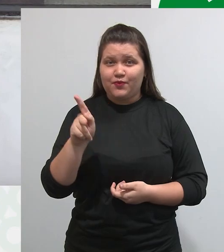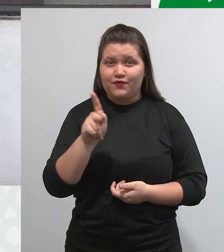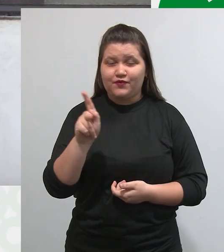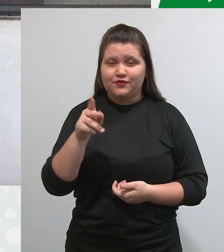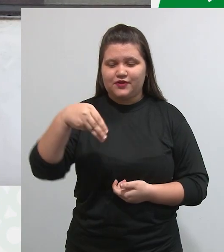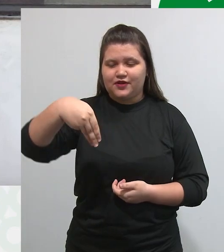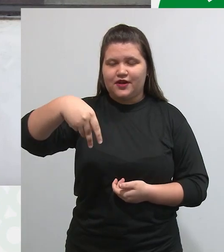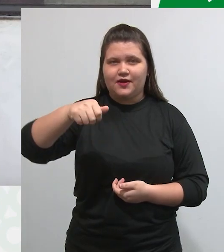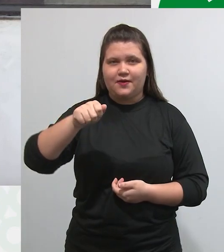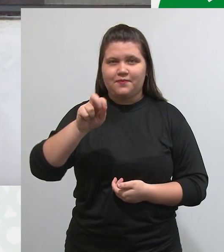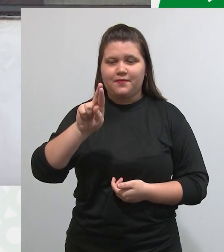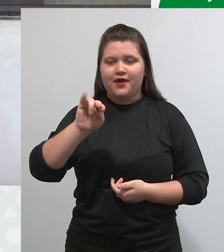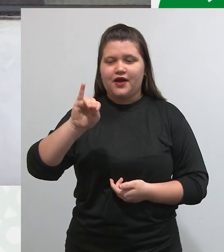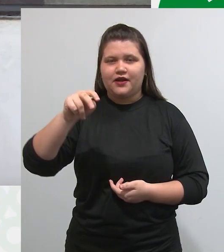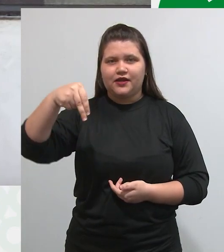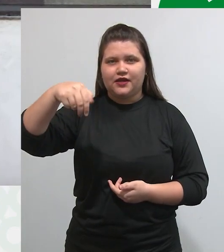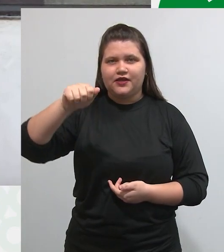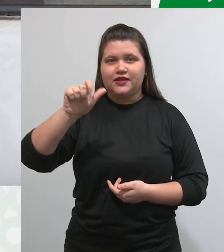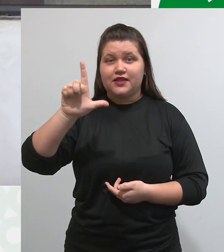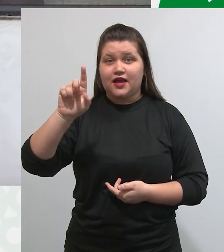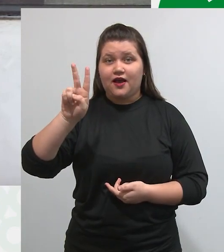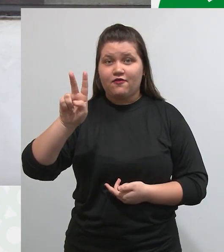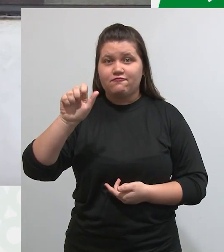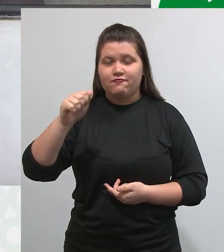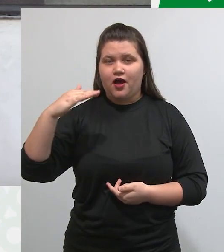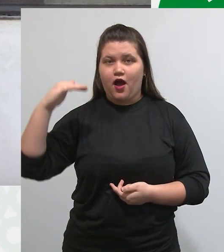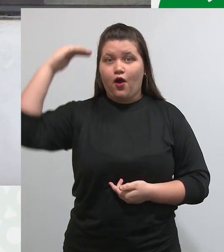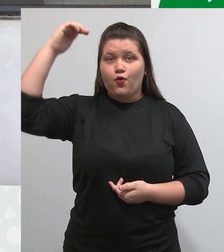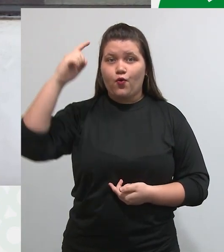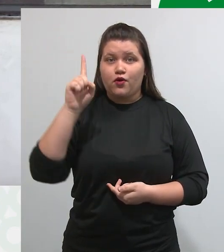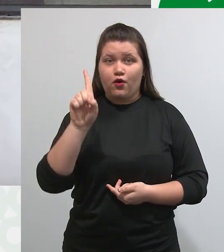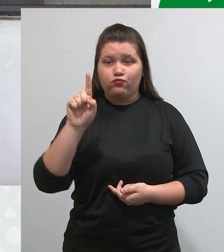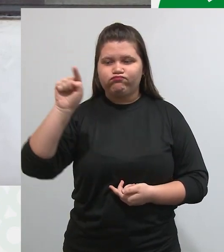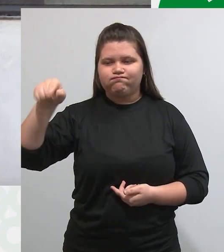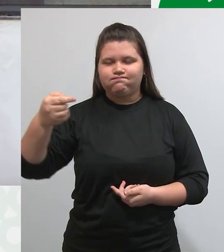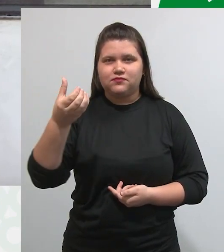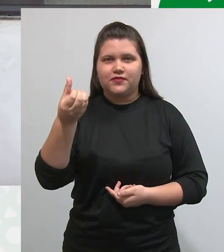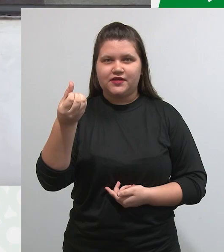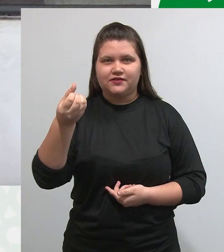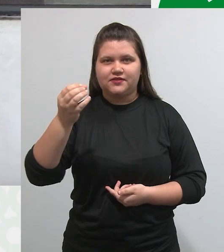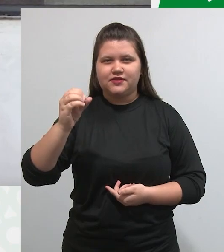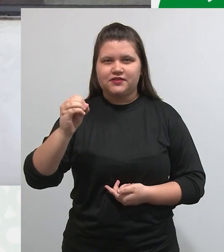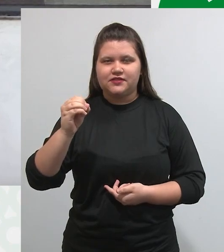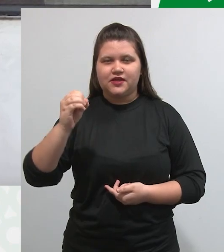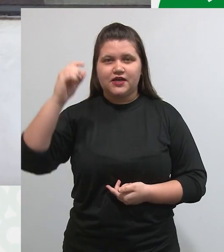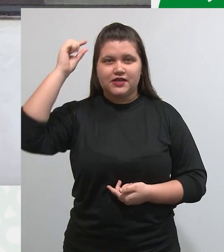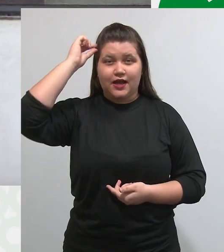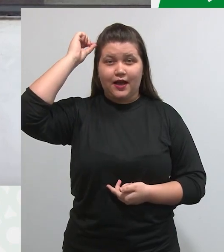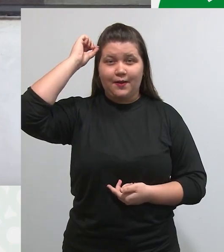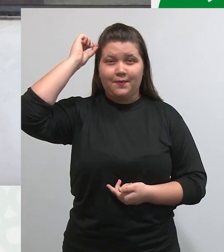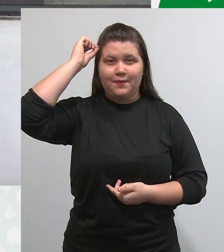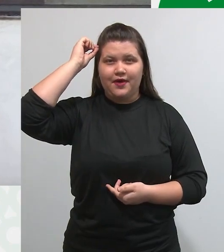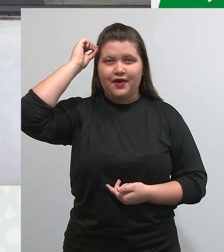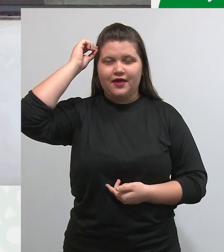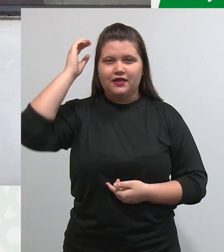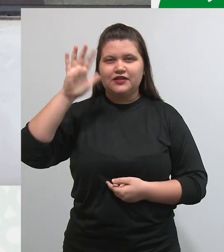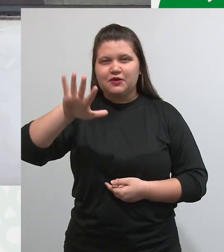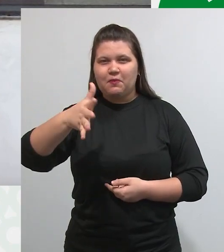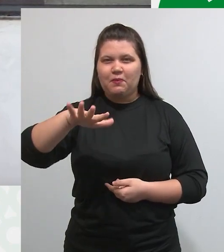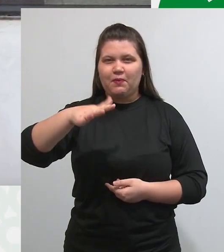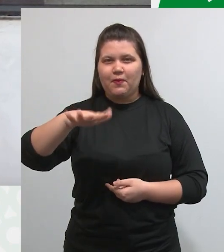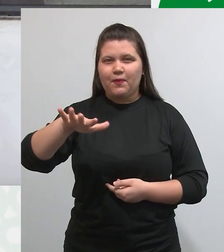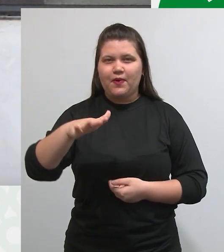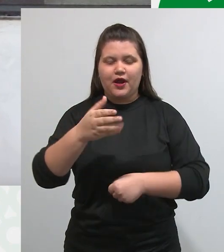Martiniano, tenho 1,60 m de altura, eu estou com meus cabelos grisalhos, né? Porque